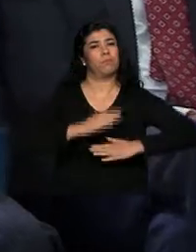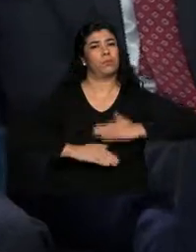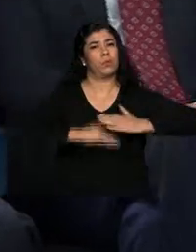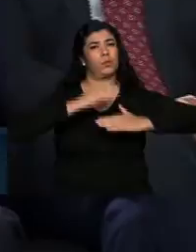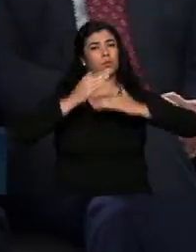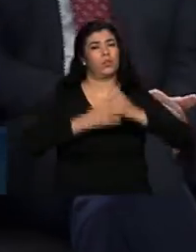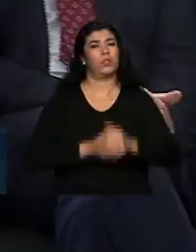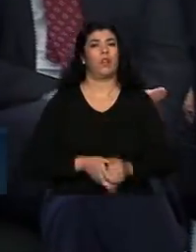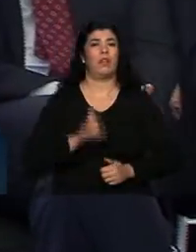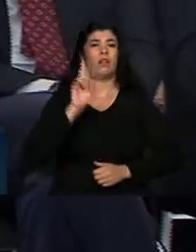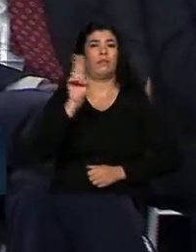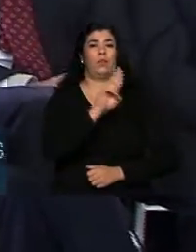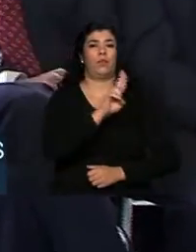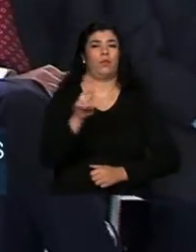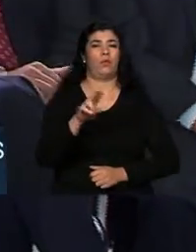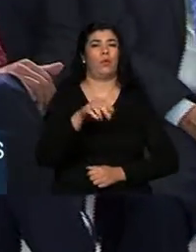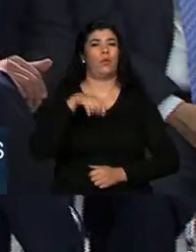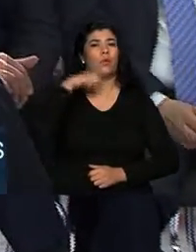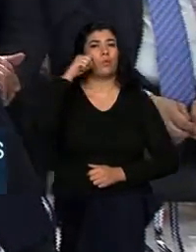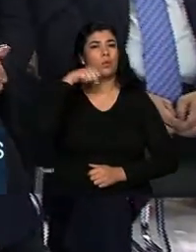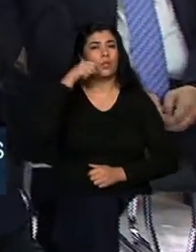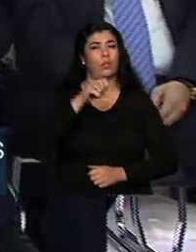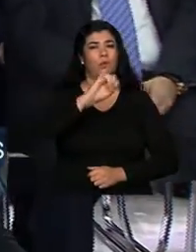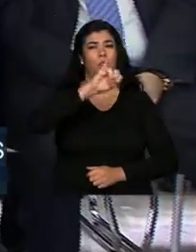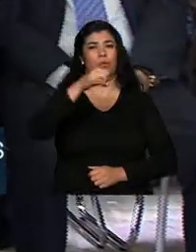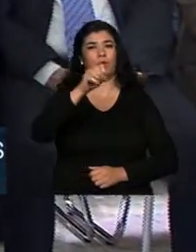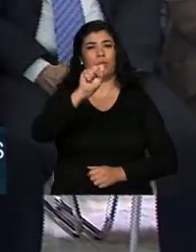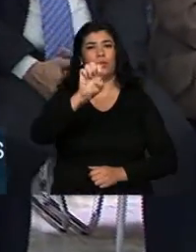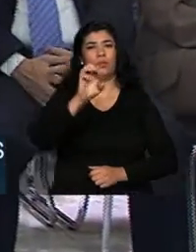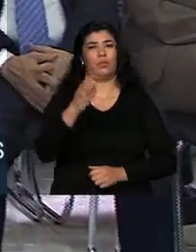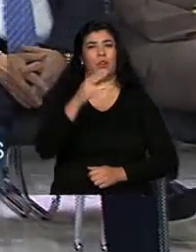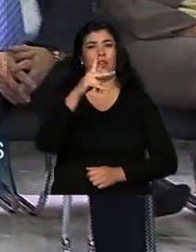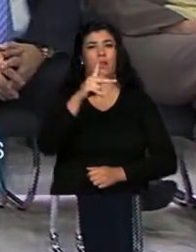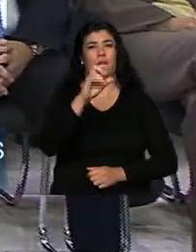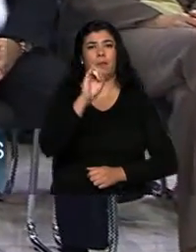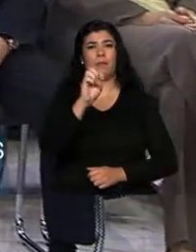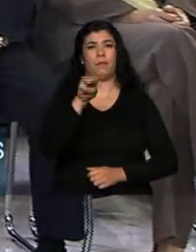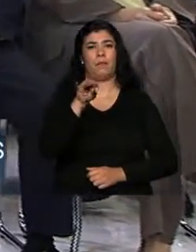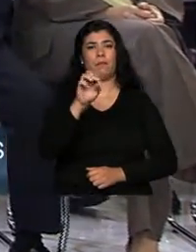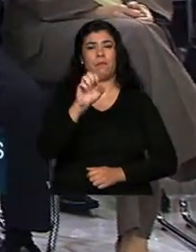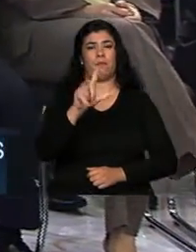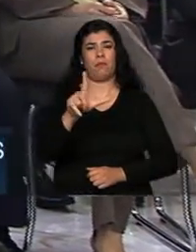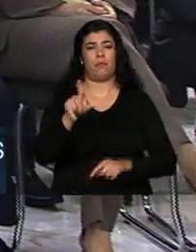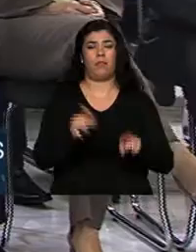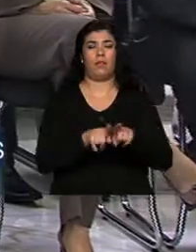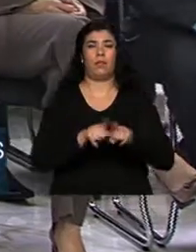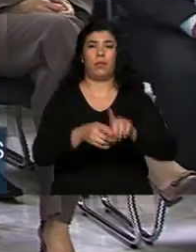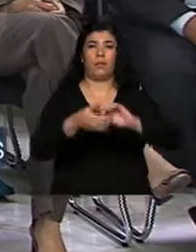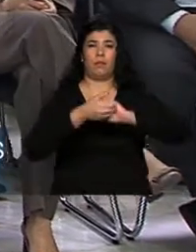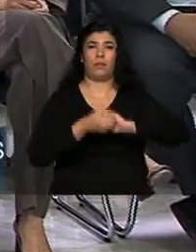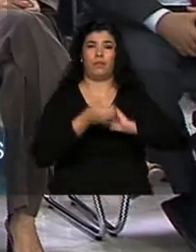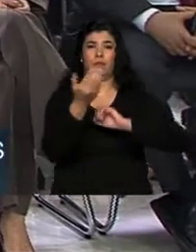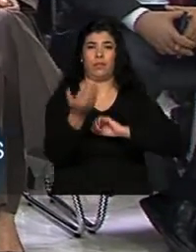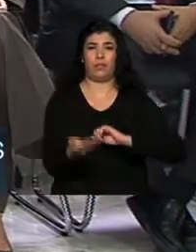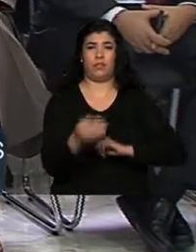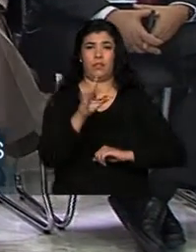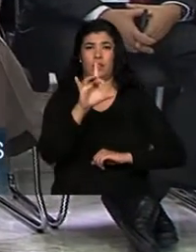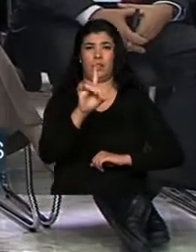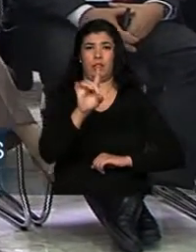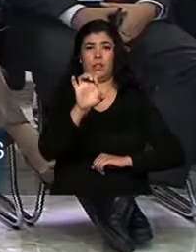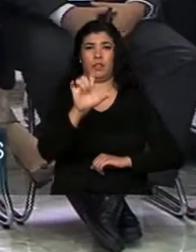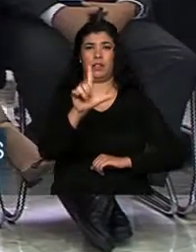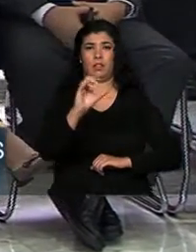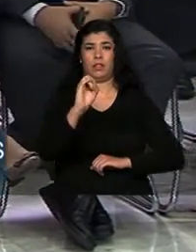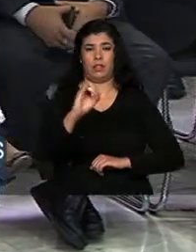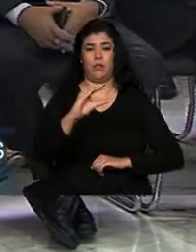do senador José Pimentel. Quero saudar aqui a Delci, que ontem eu tive uma